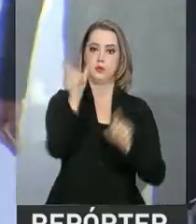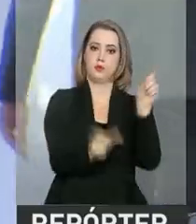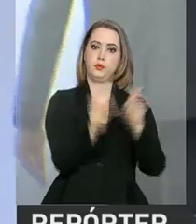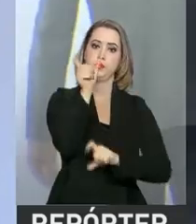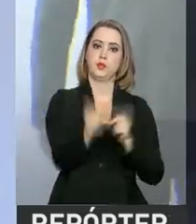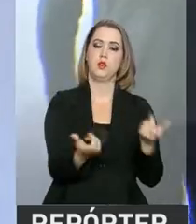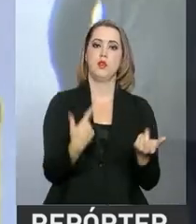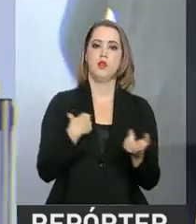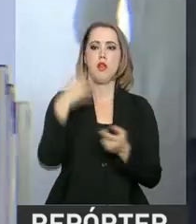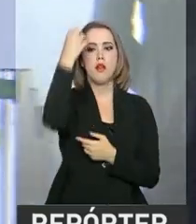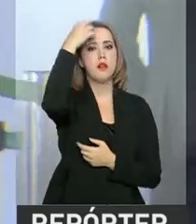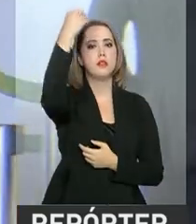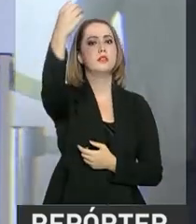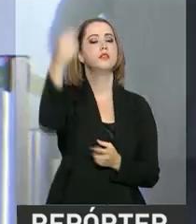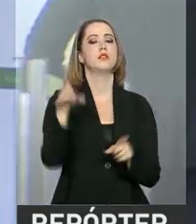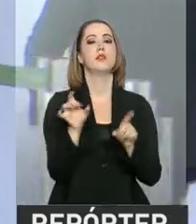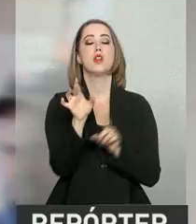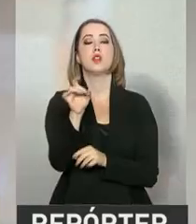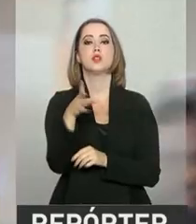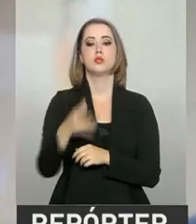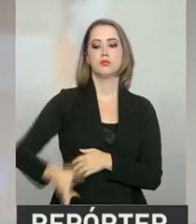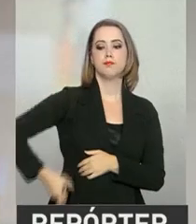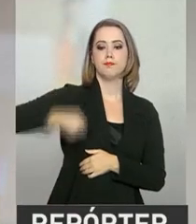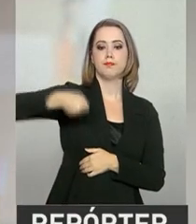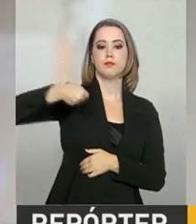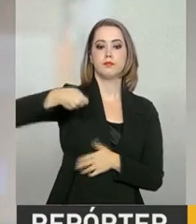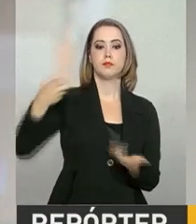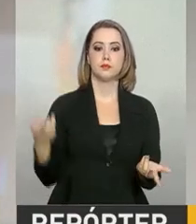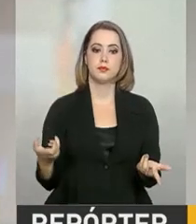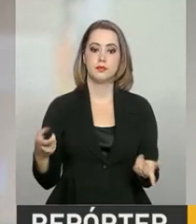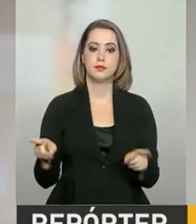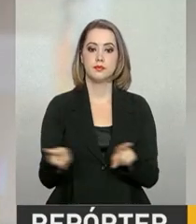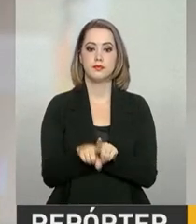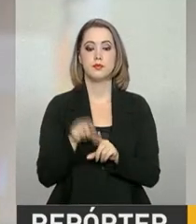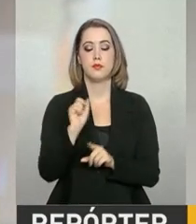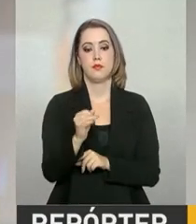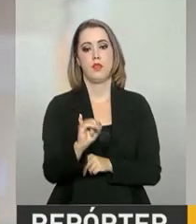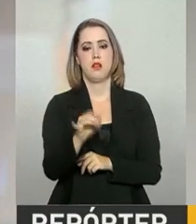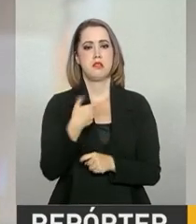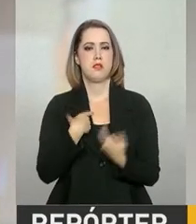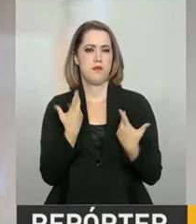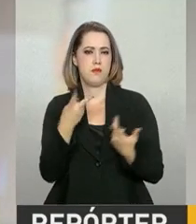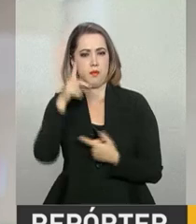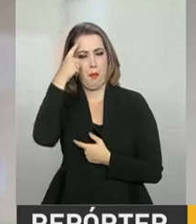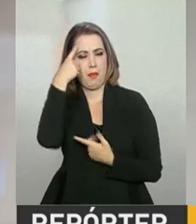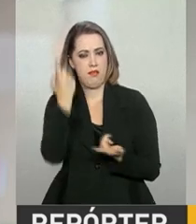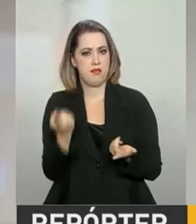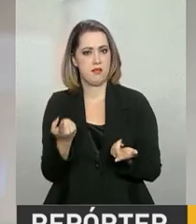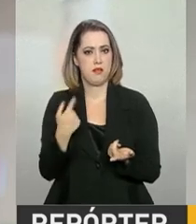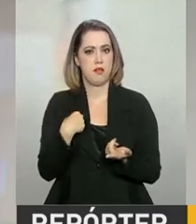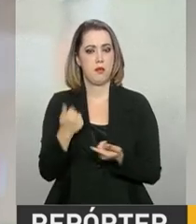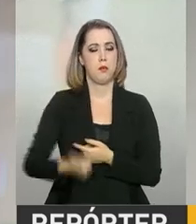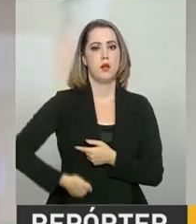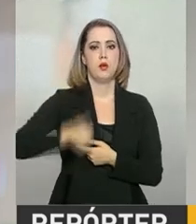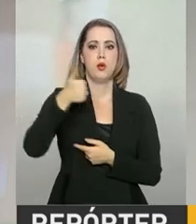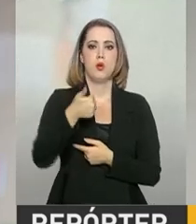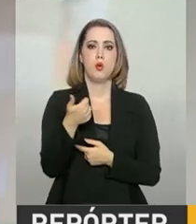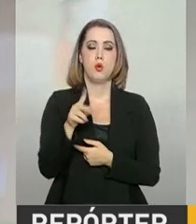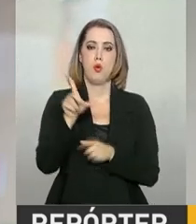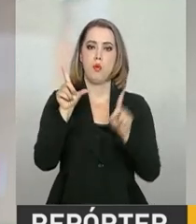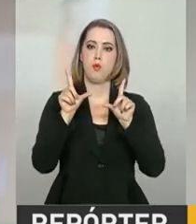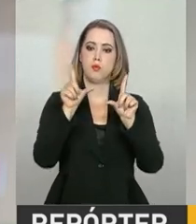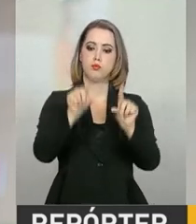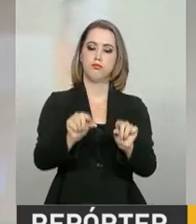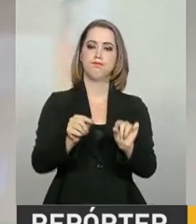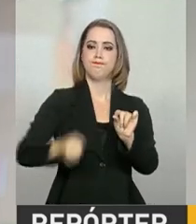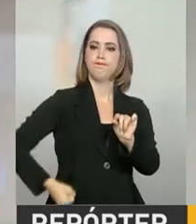brasileiros que viajam de avião só com a bagagem de mão. Do ponto de vista lógico, se para você, a vantagem é você levar menos